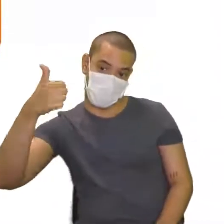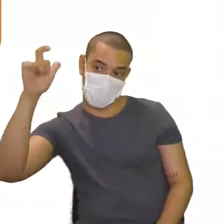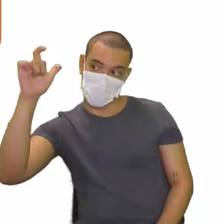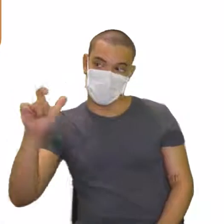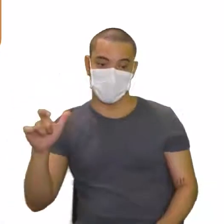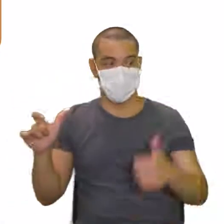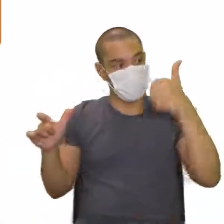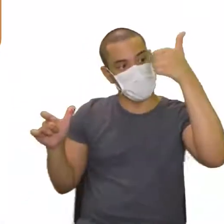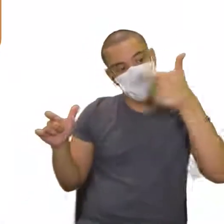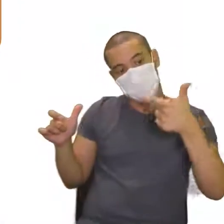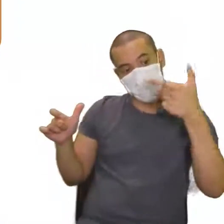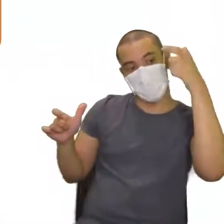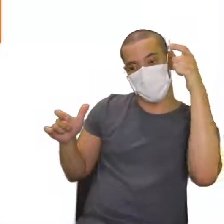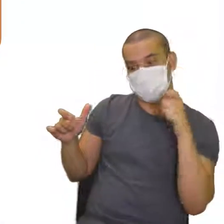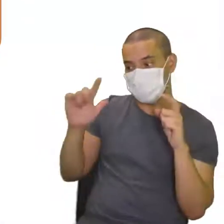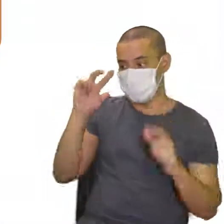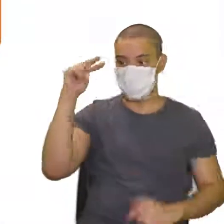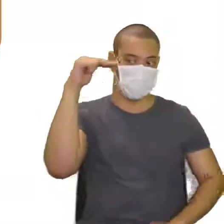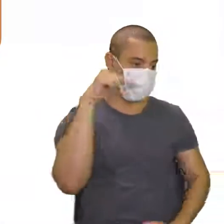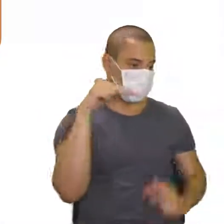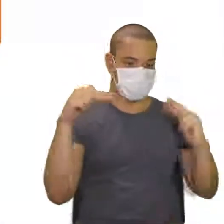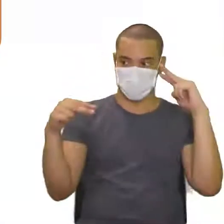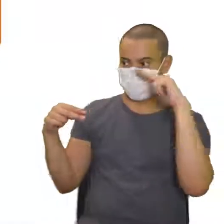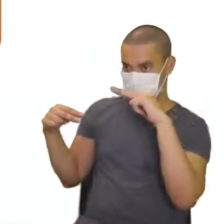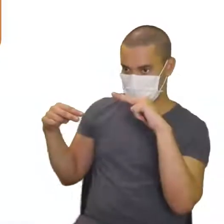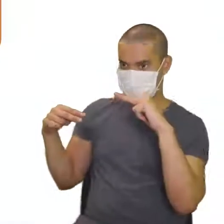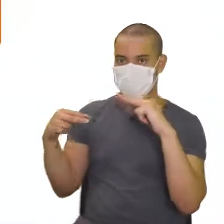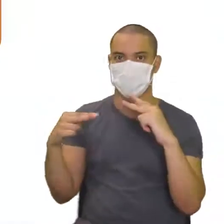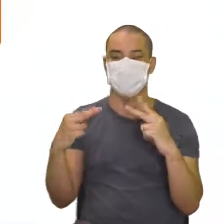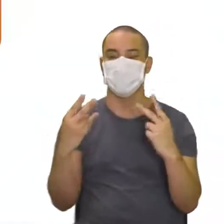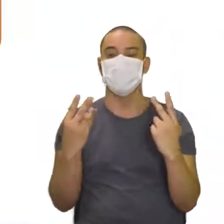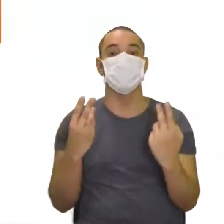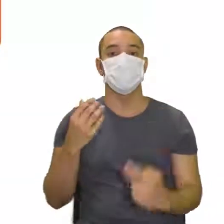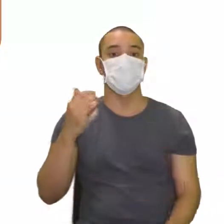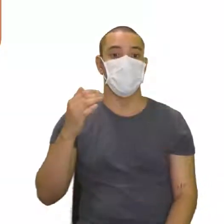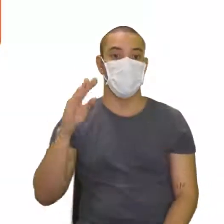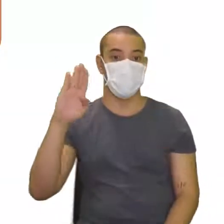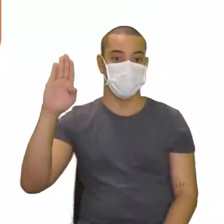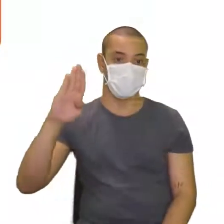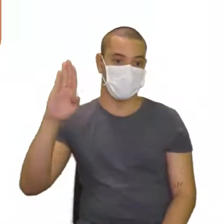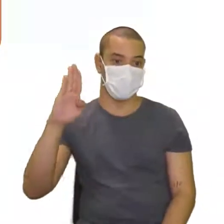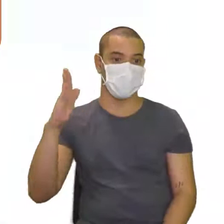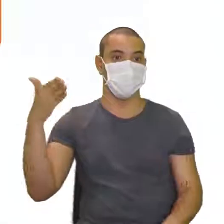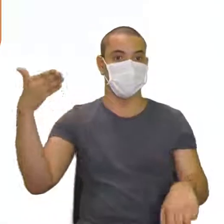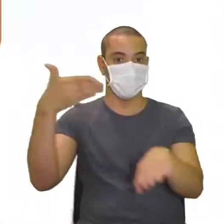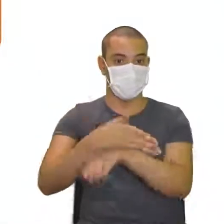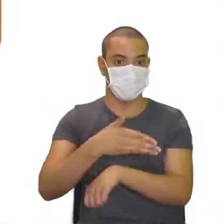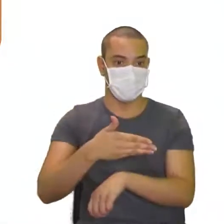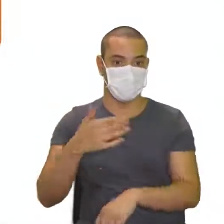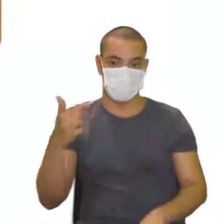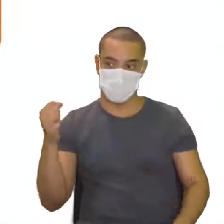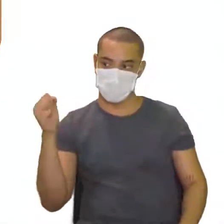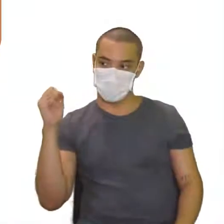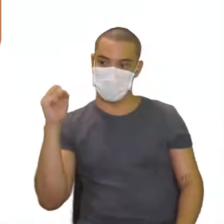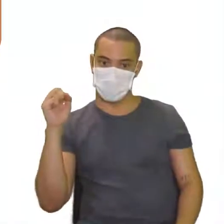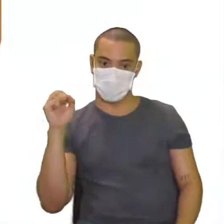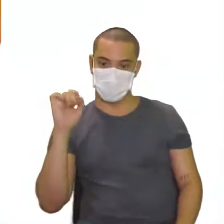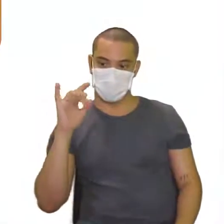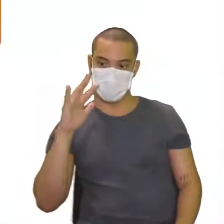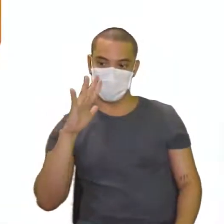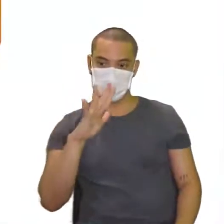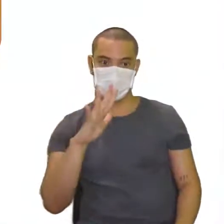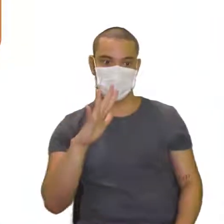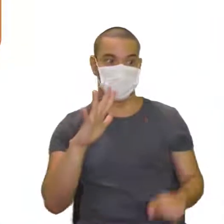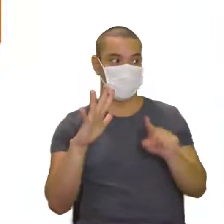são os bonequinhos aqui do nosso experimento, ok? O lado B entra, então é o polo sul, e